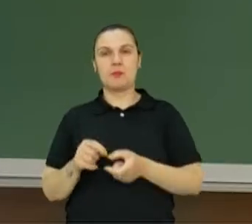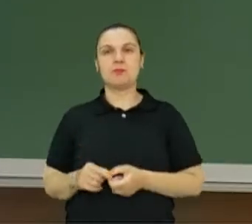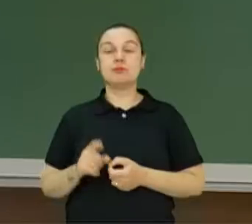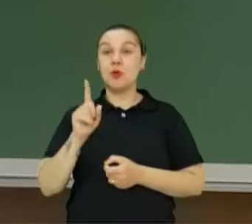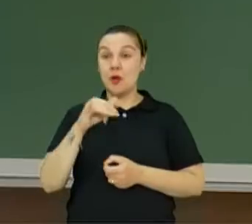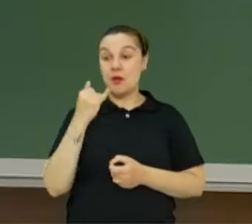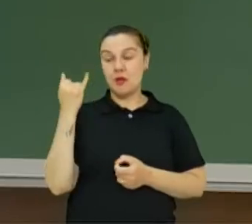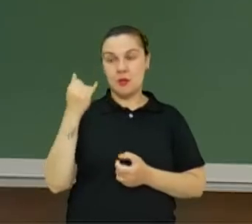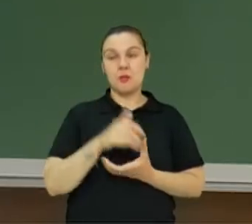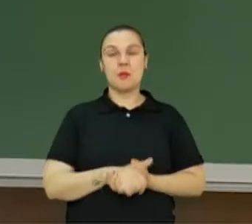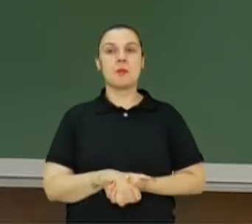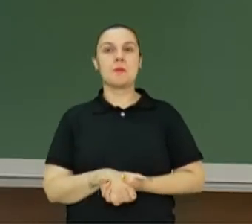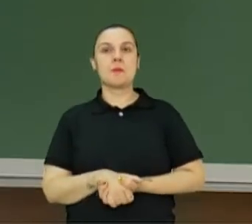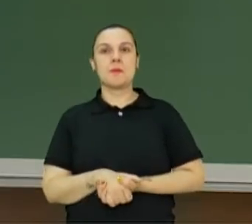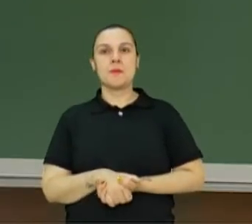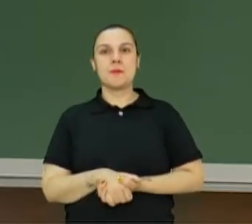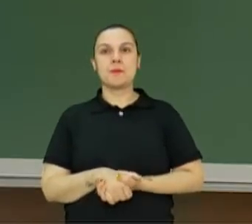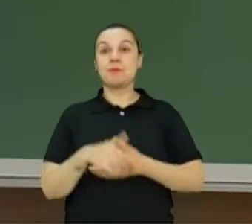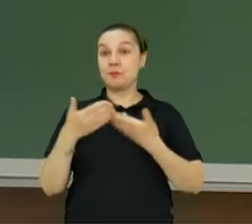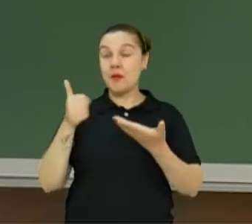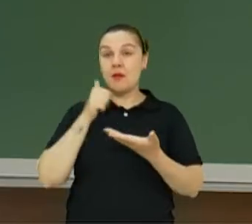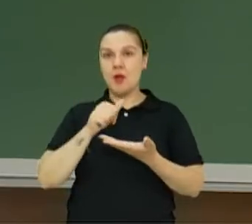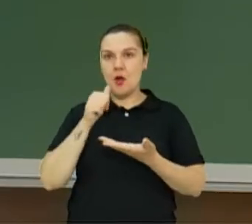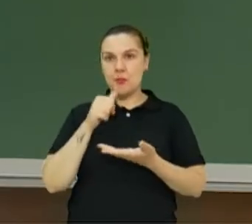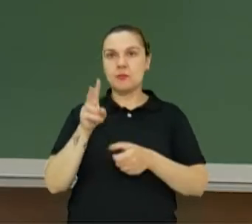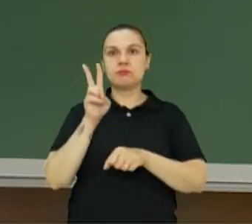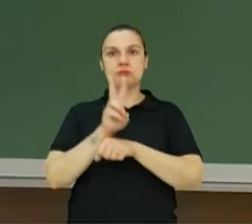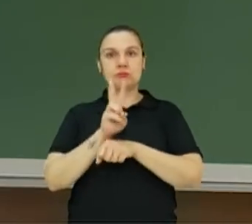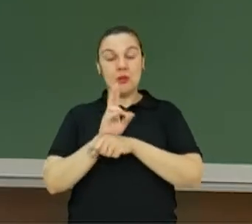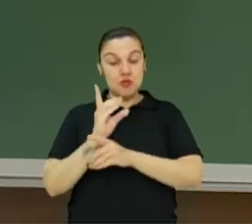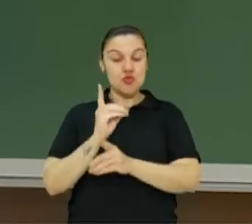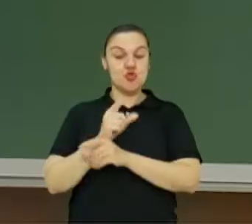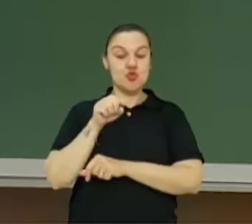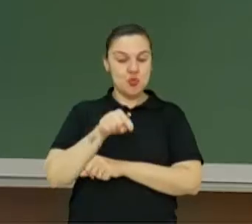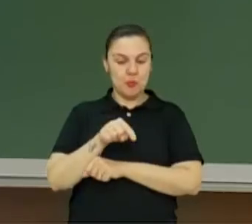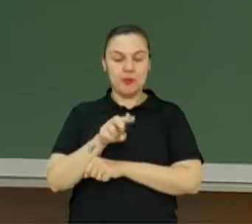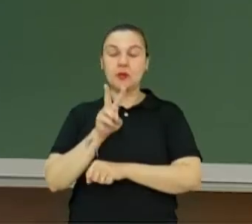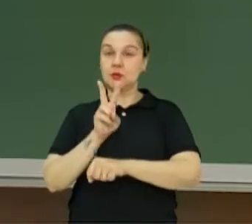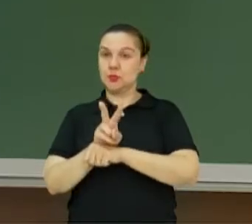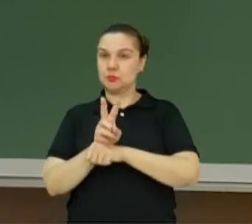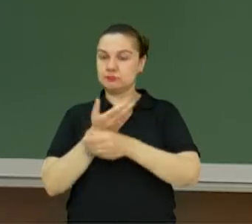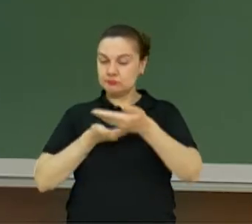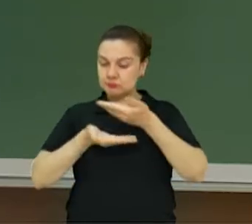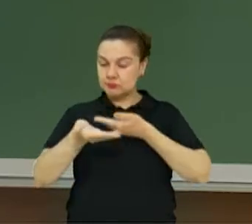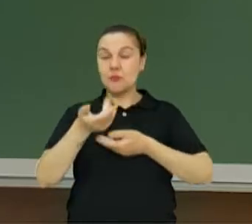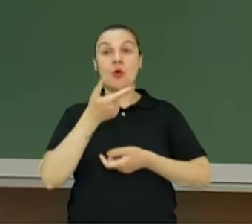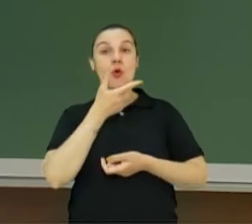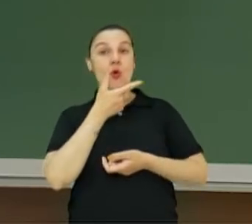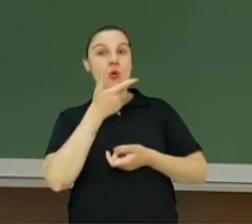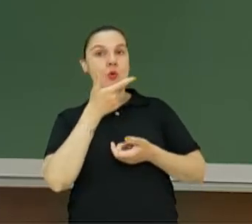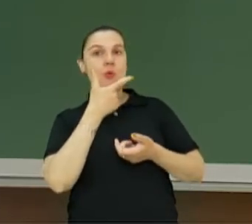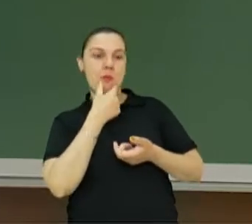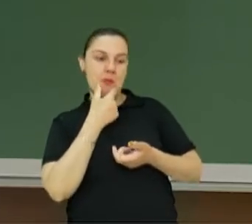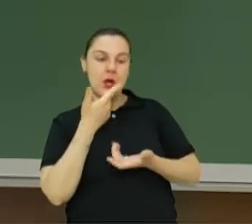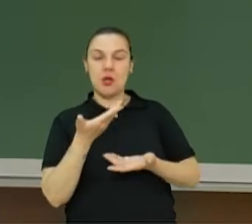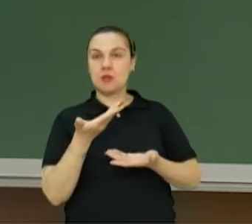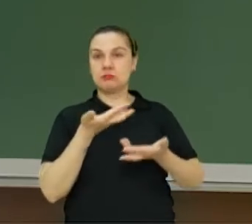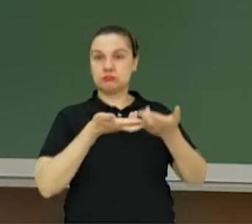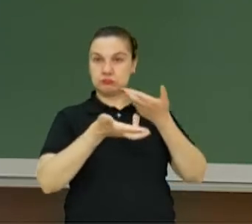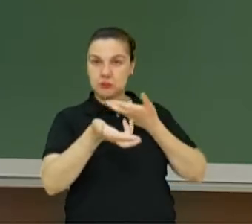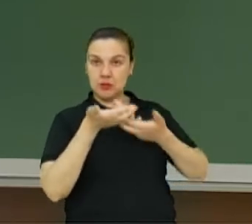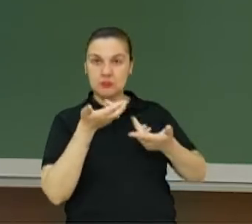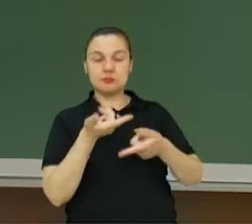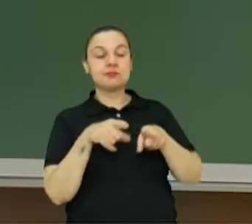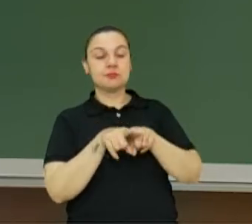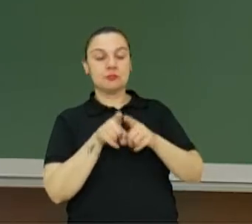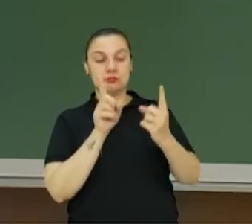bem importante que, né, a mulher faça a identificação e, se precisar, né, o parceiro dela, no caso de um relacionamento,